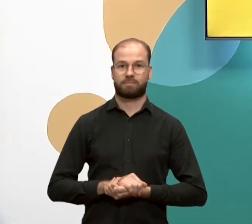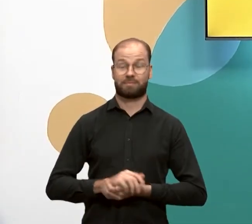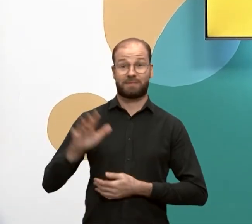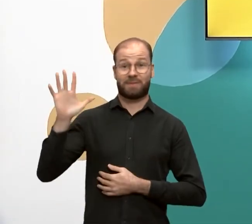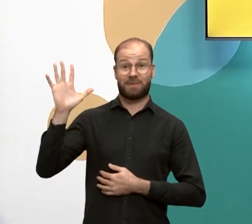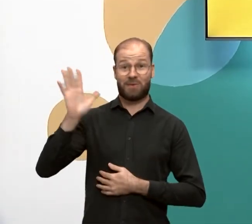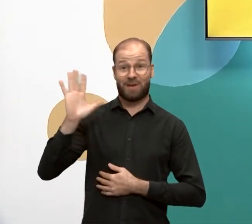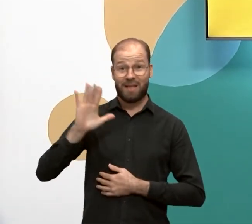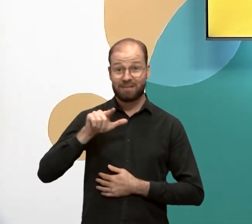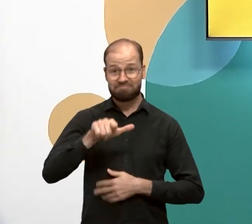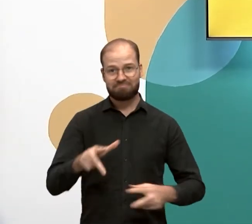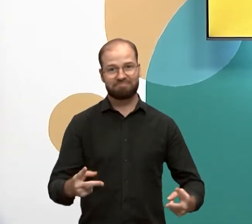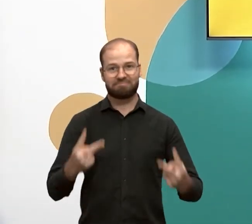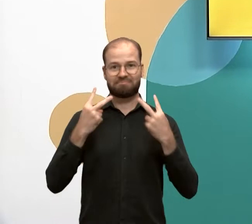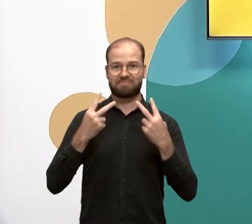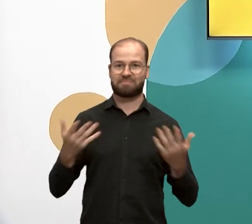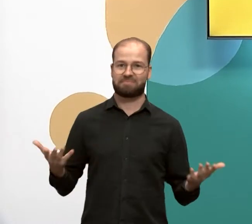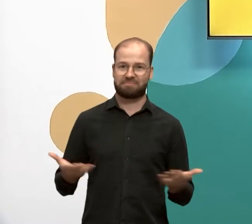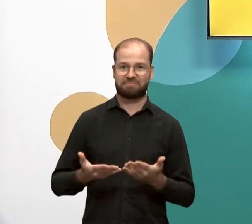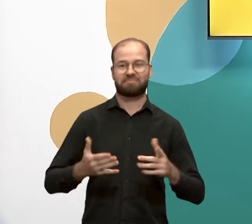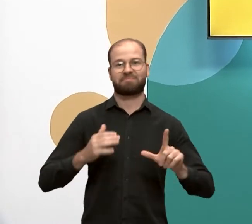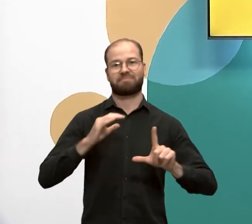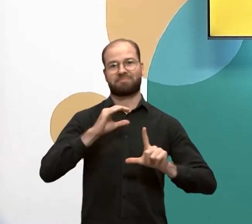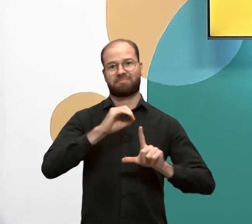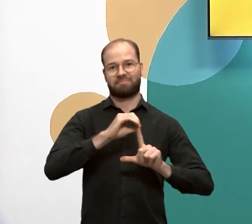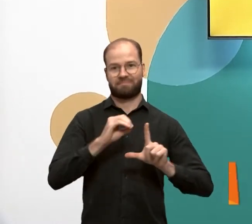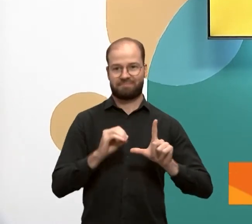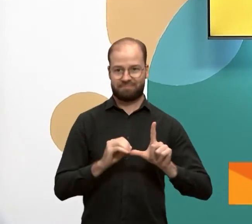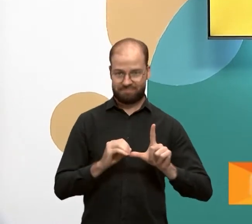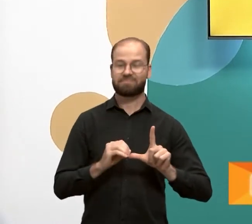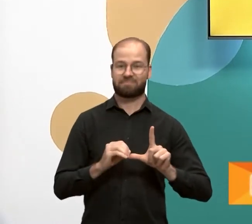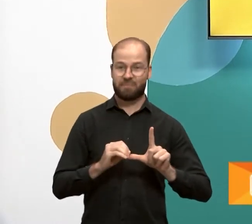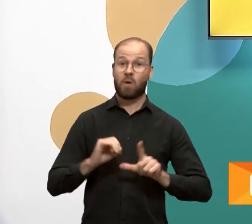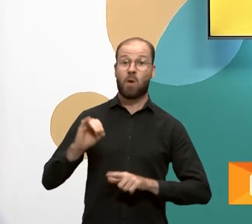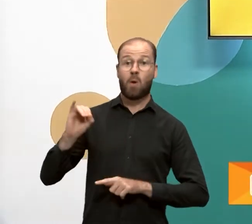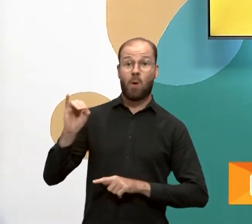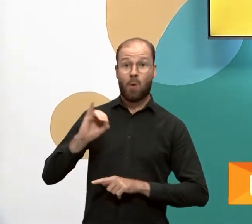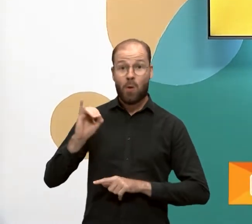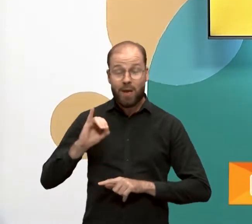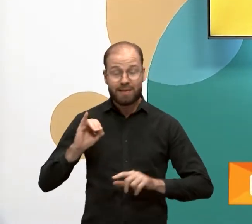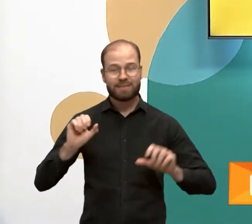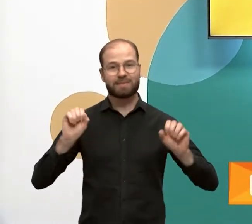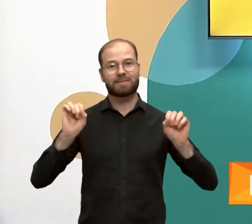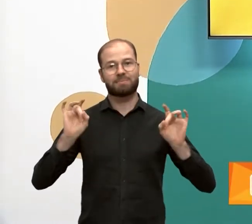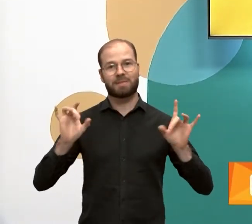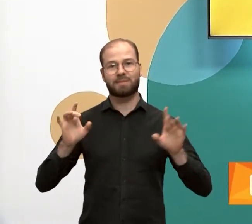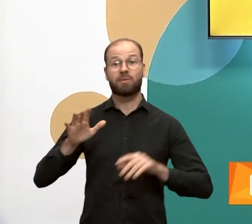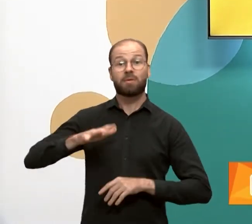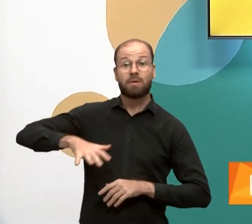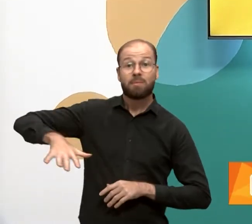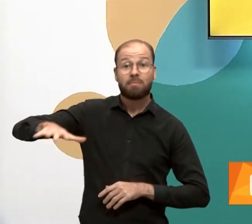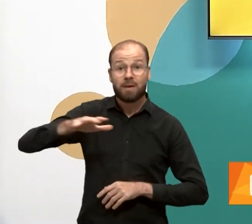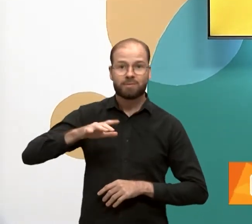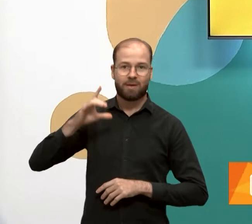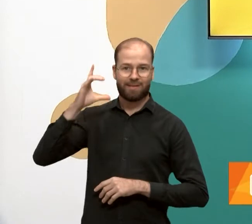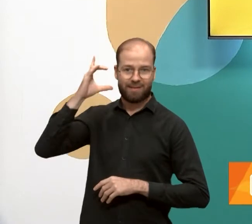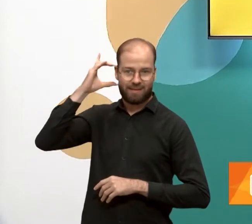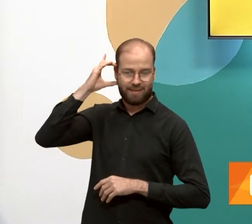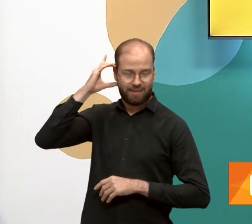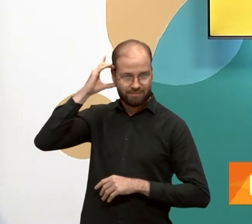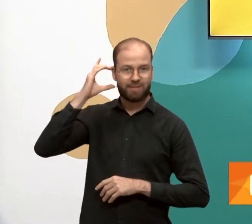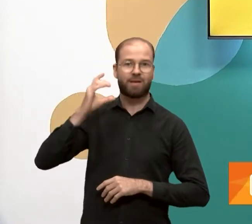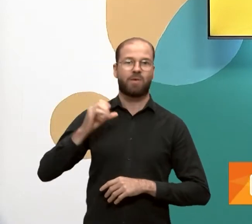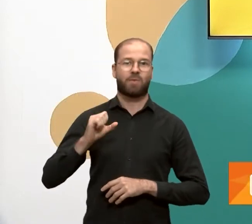Olá para você que nos assiste pela TV UFG e um oi especial para quem nos ouve pela Rádio Universitária